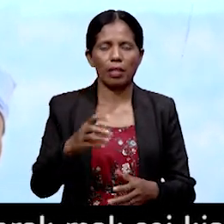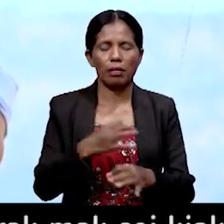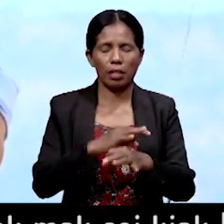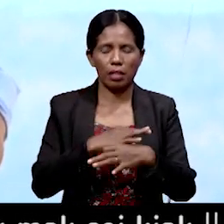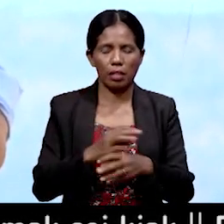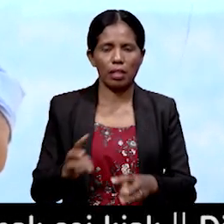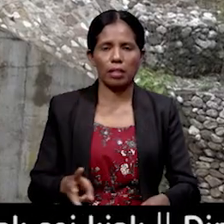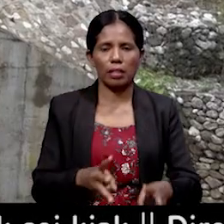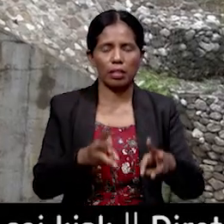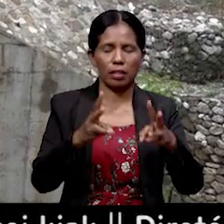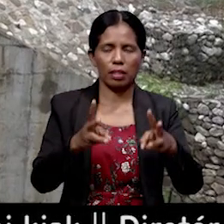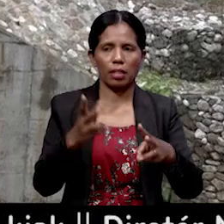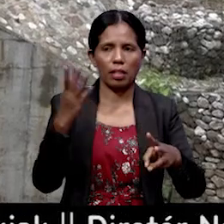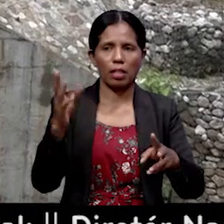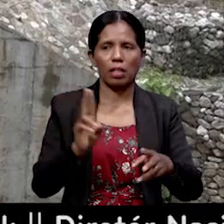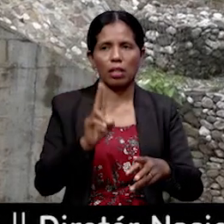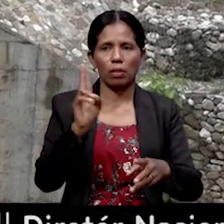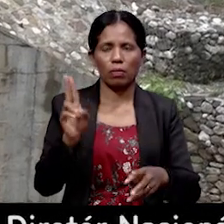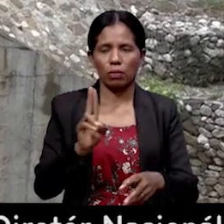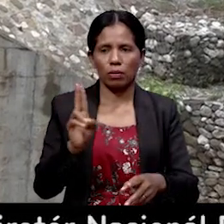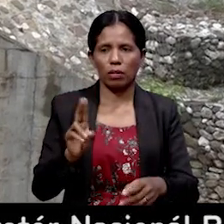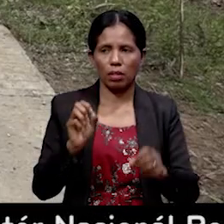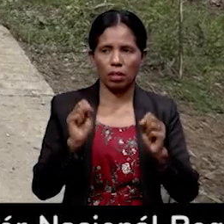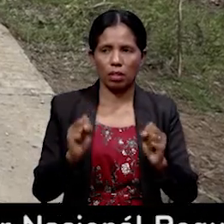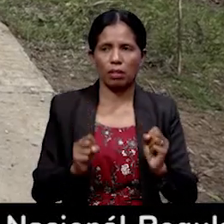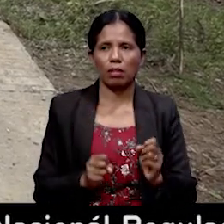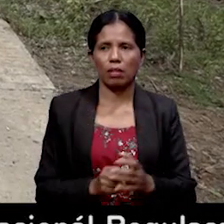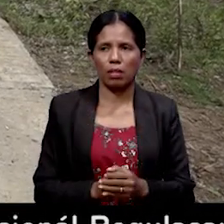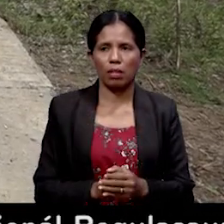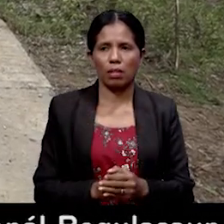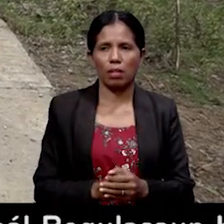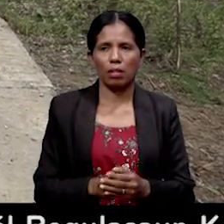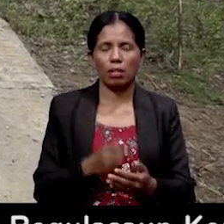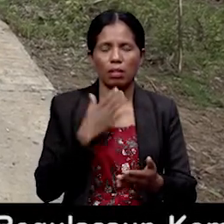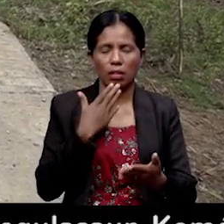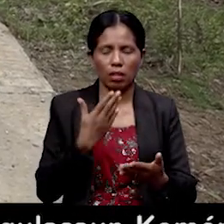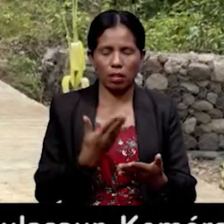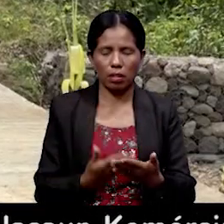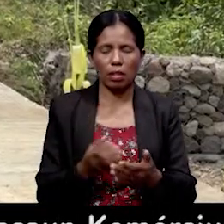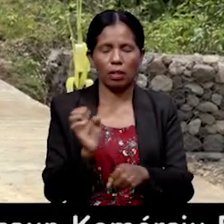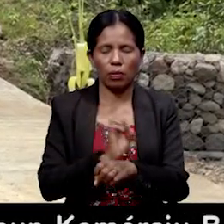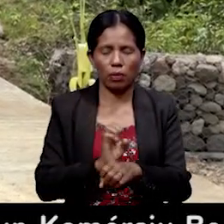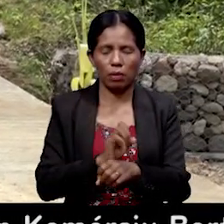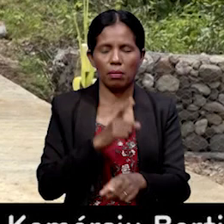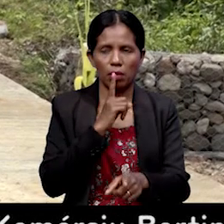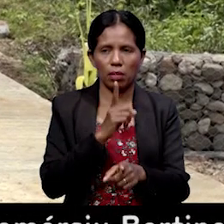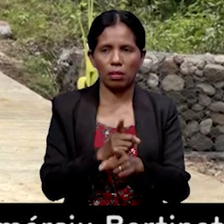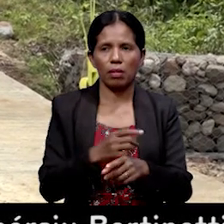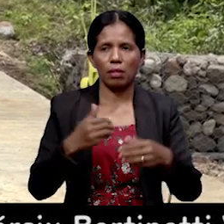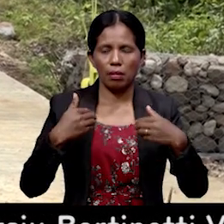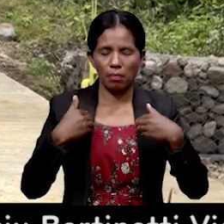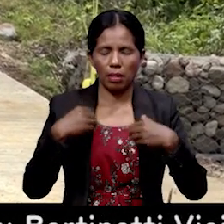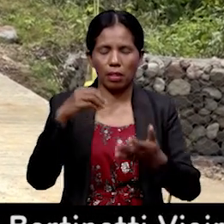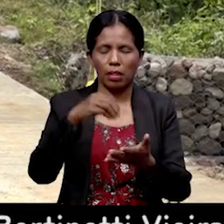reabilitação estrada rural usa aproximação na mão de obra ne econômica econômico liu. Bele cria